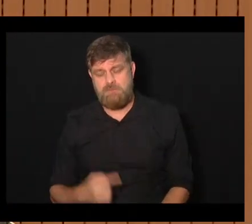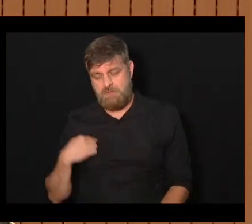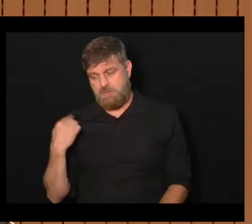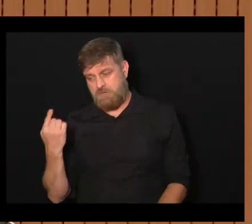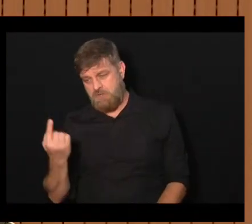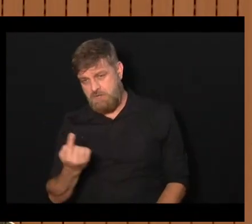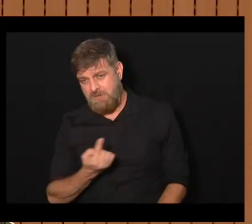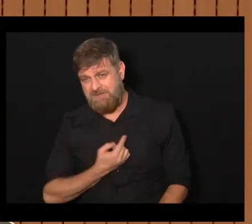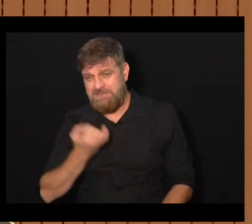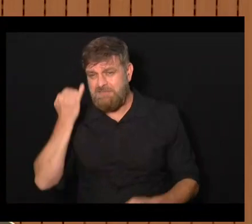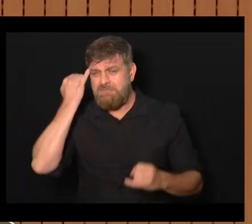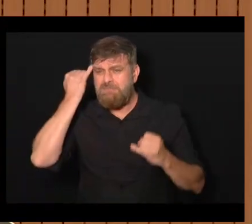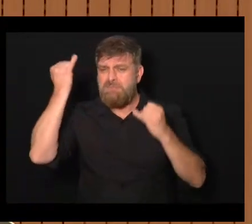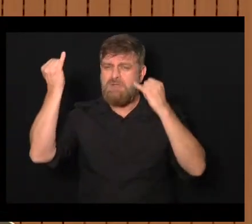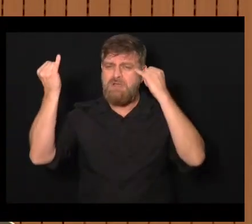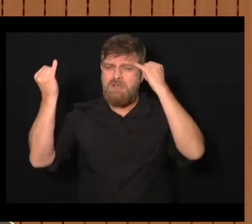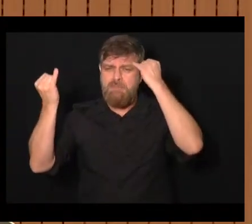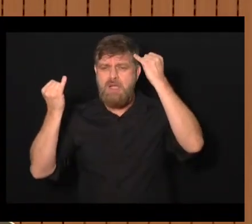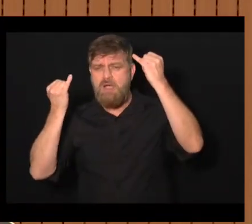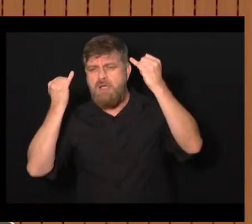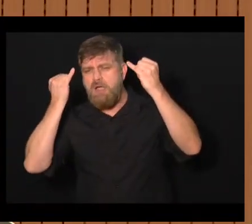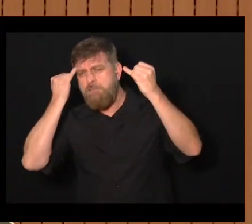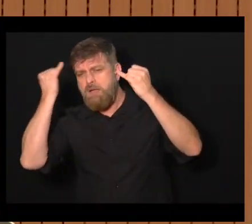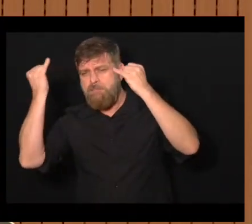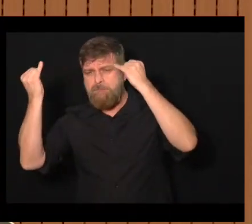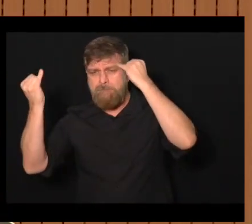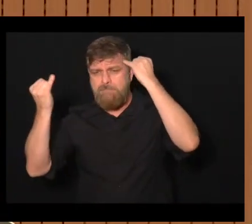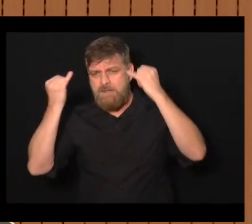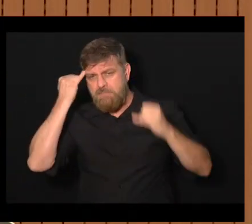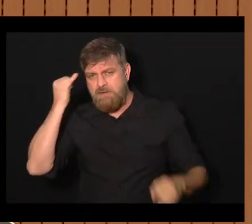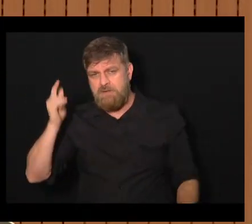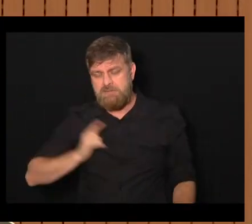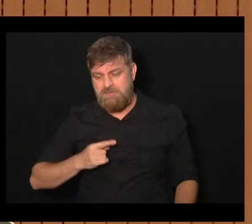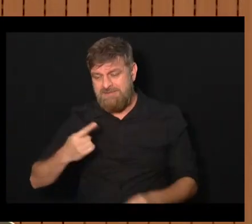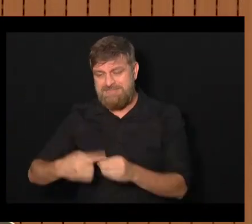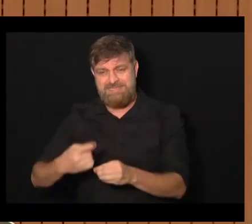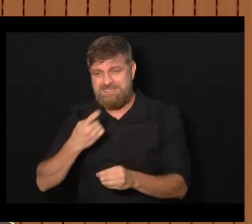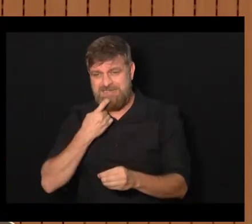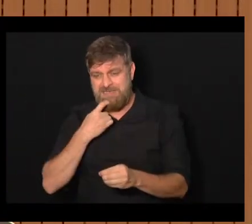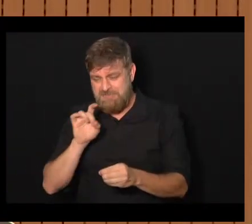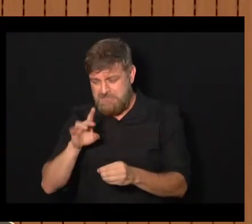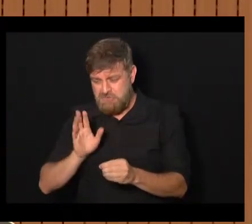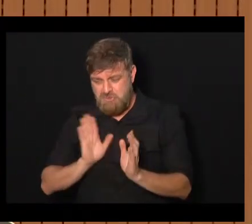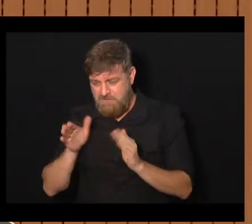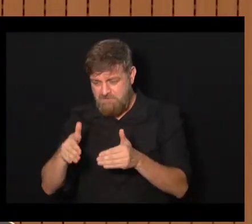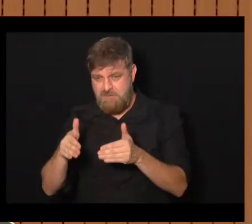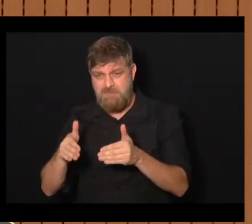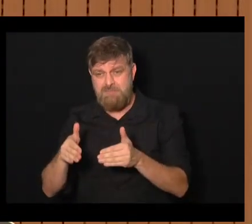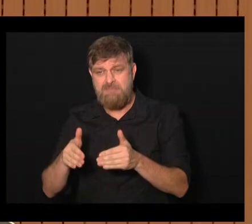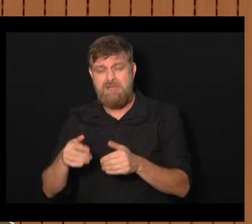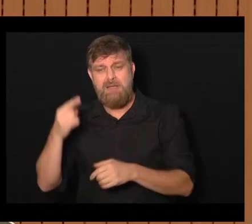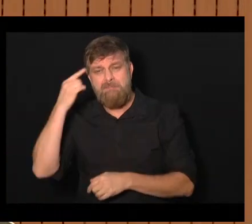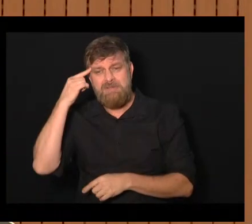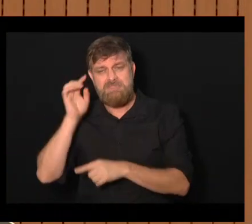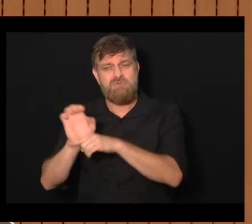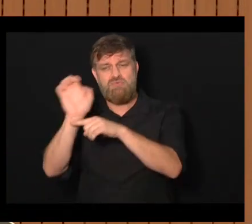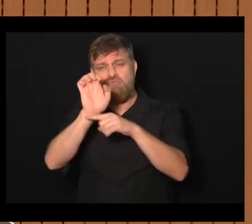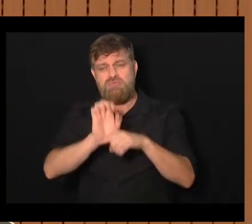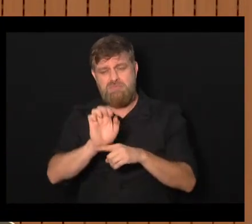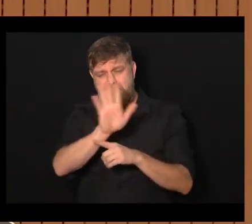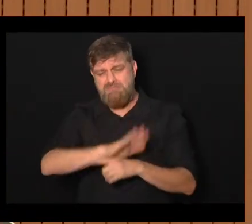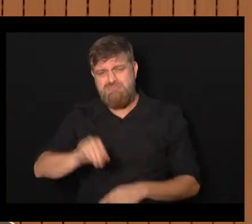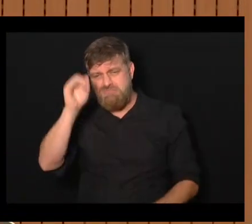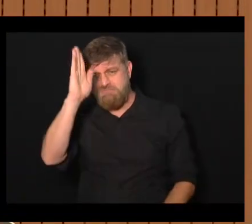nós temos algumas ideias que ultrapassam a barreira do município. Não não só Câmara, mas também o poder